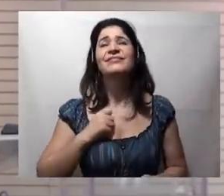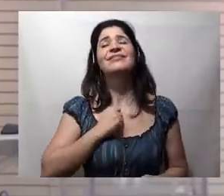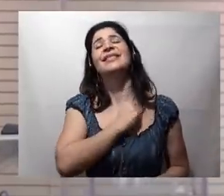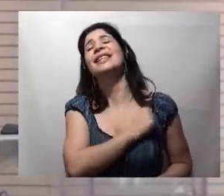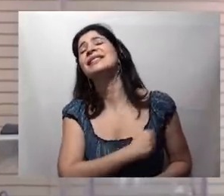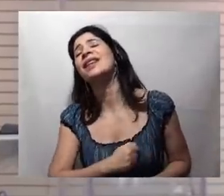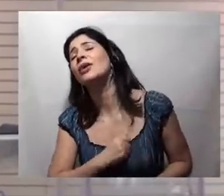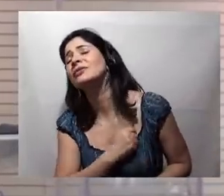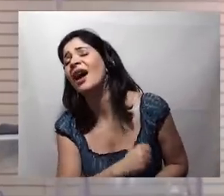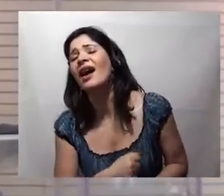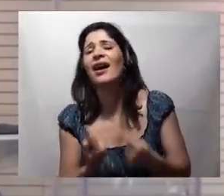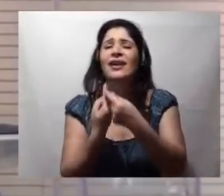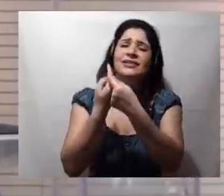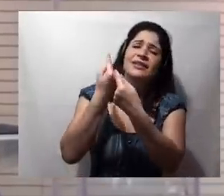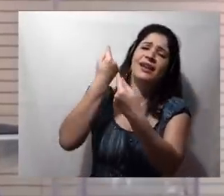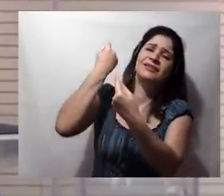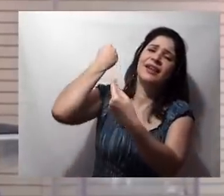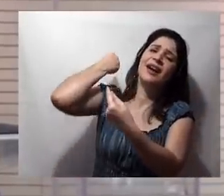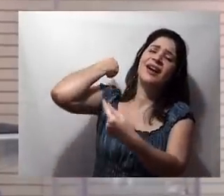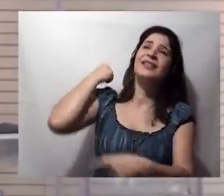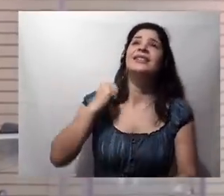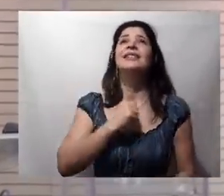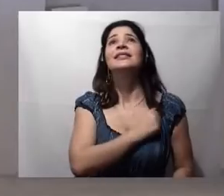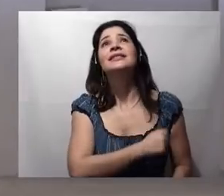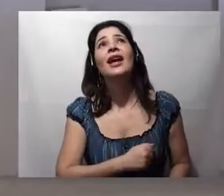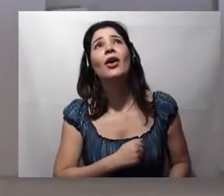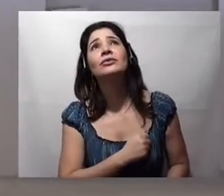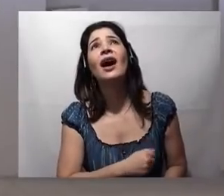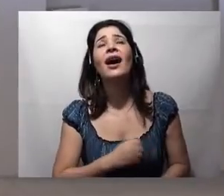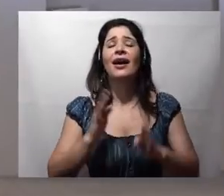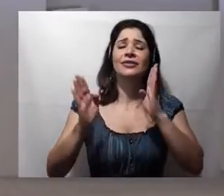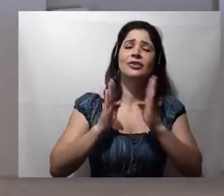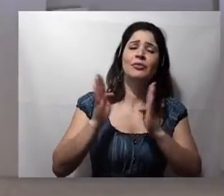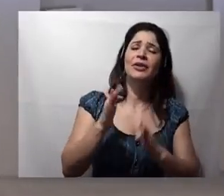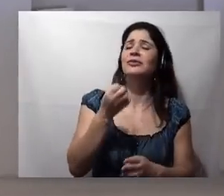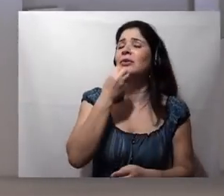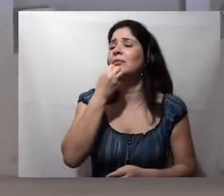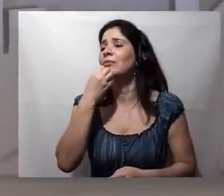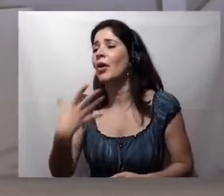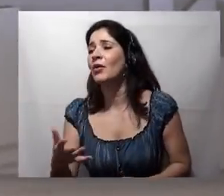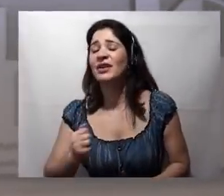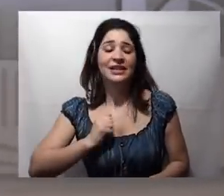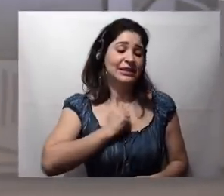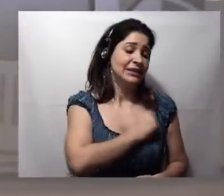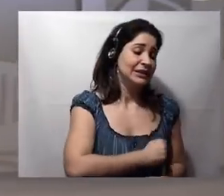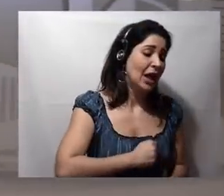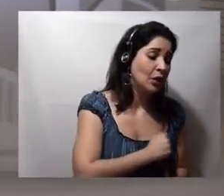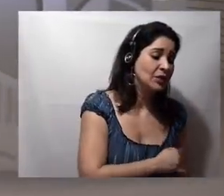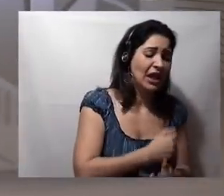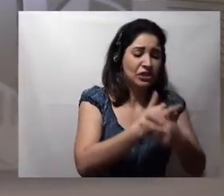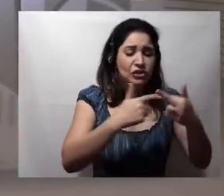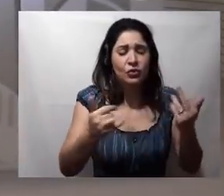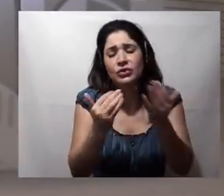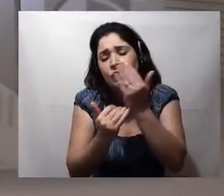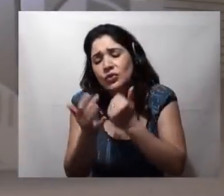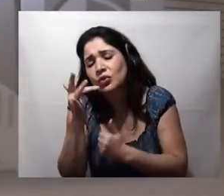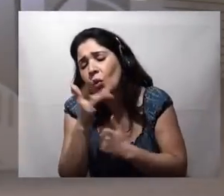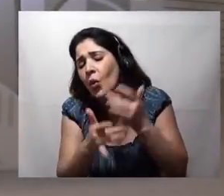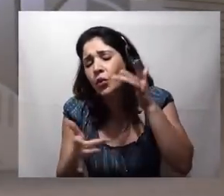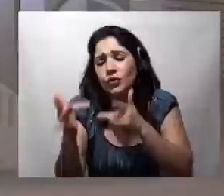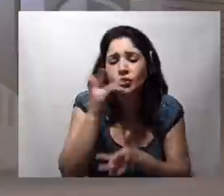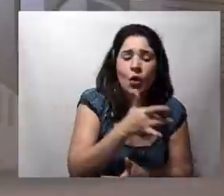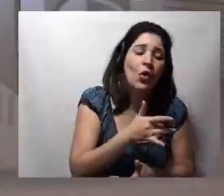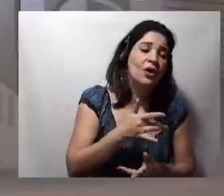destruído que saudade que eu tinha ai que saudade de comer aquelas tâmaras que